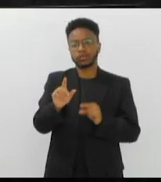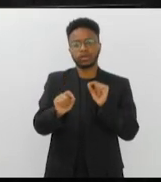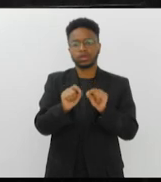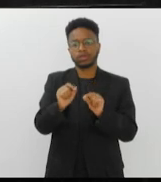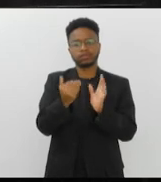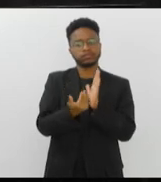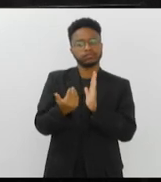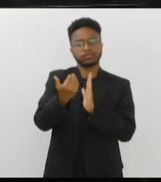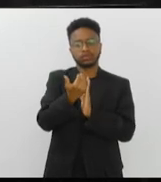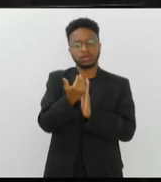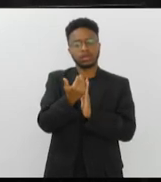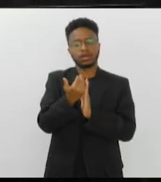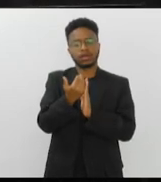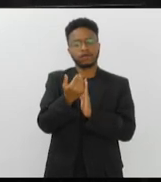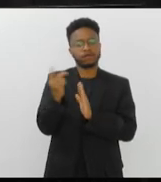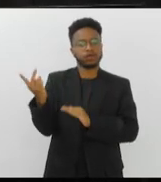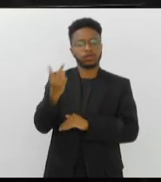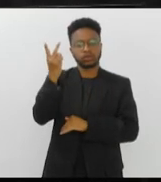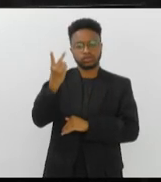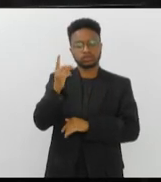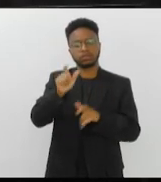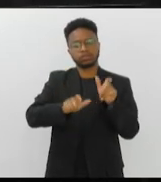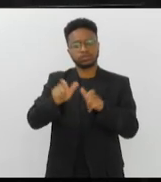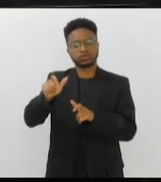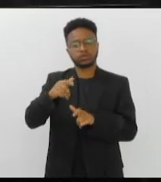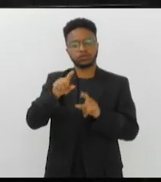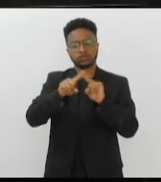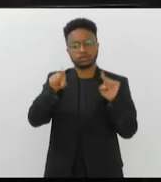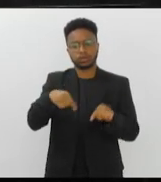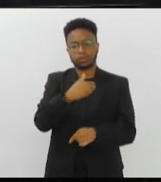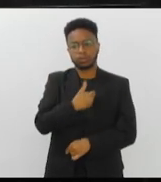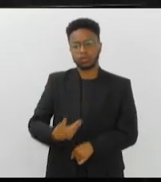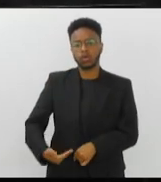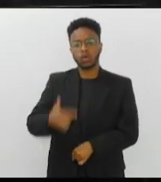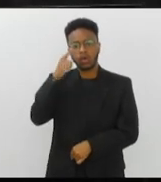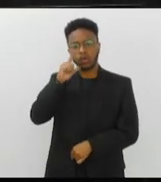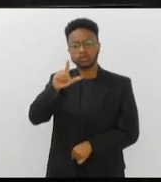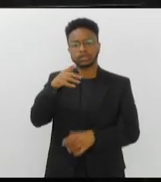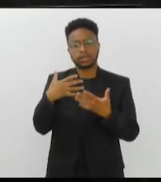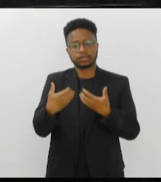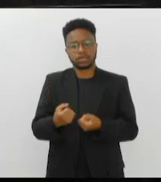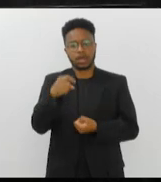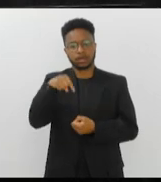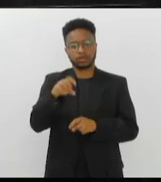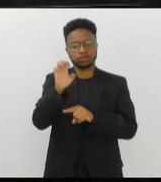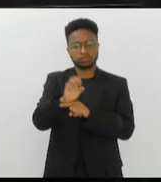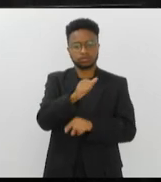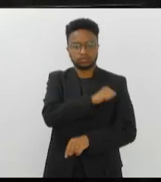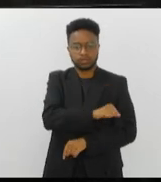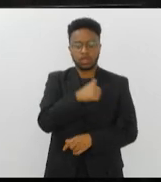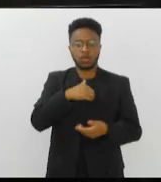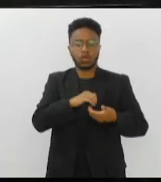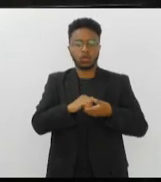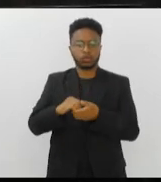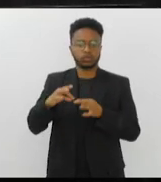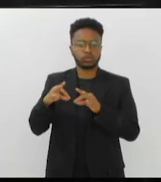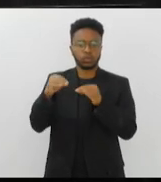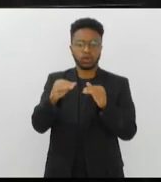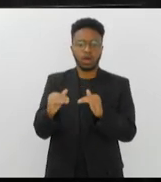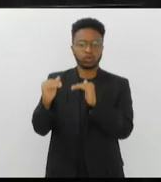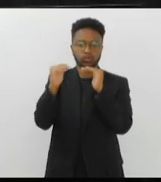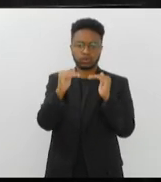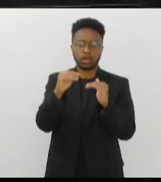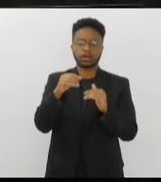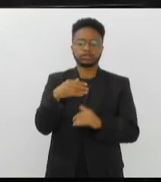cidadão e servidor público pode alcançar em todo o Estado. Cumprimento aqui as autoridades presentes, colegas, amigos e